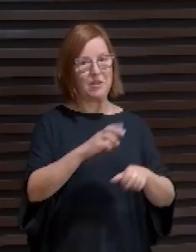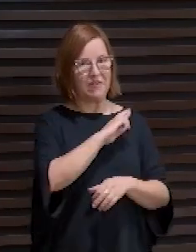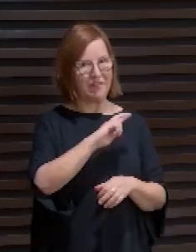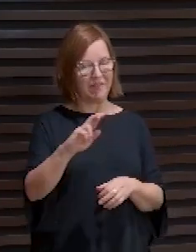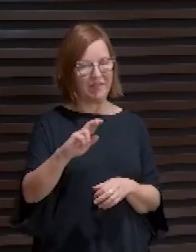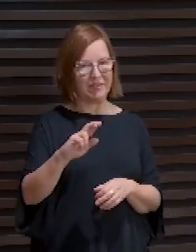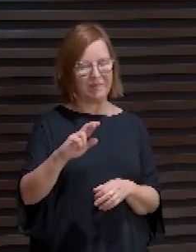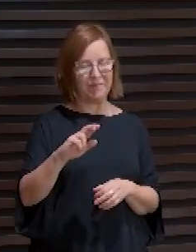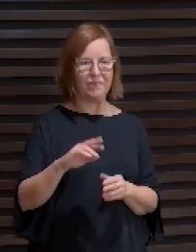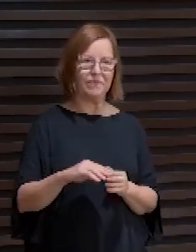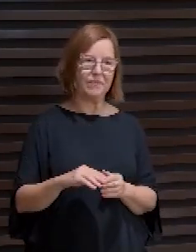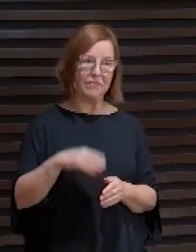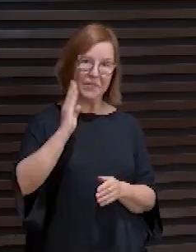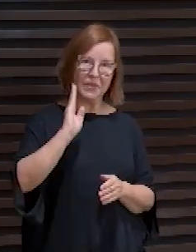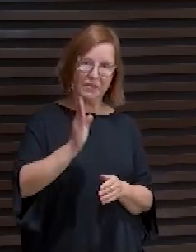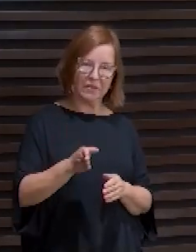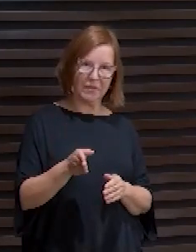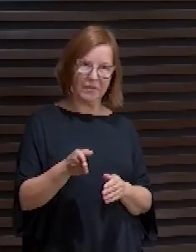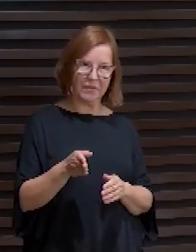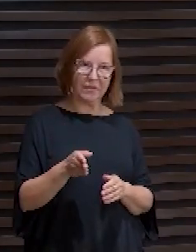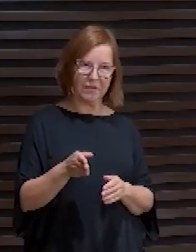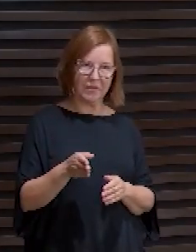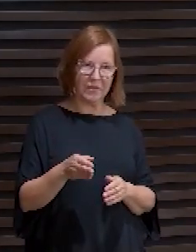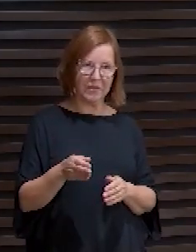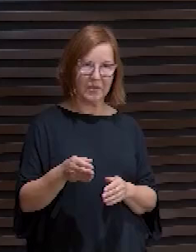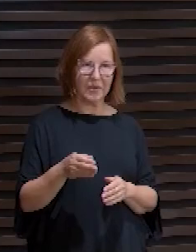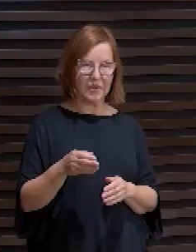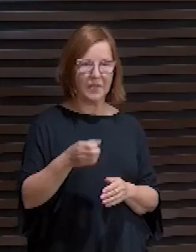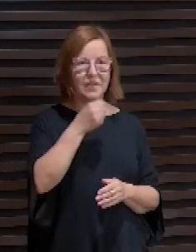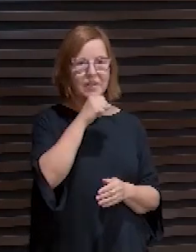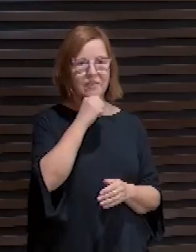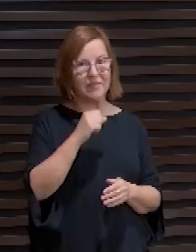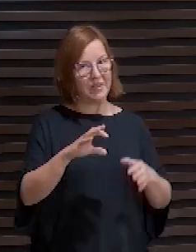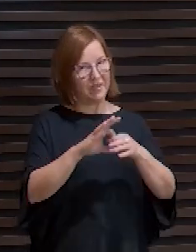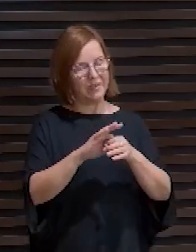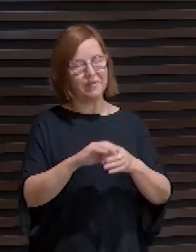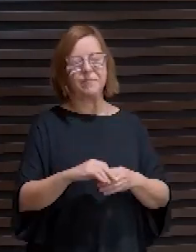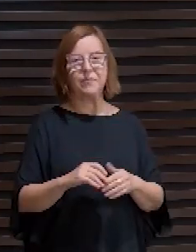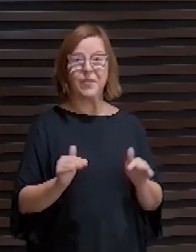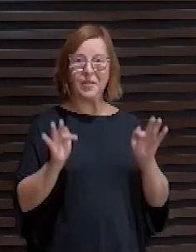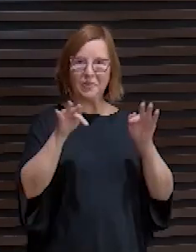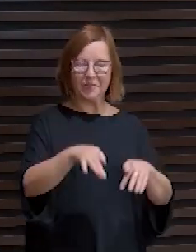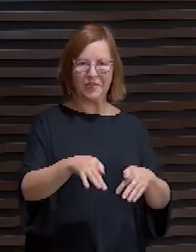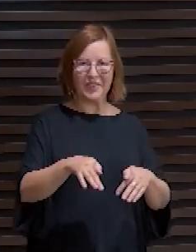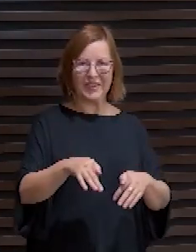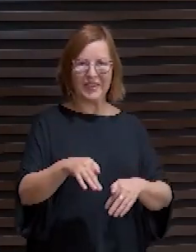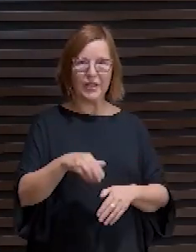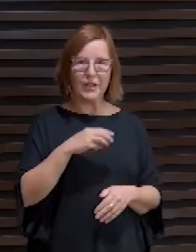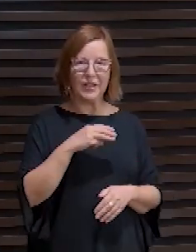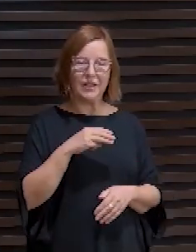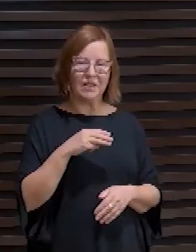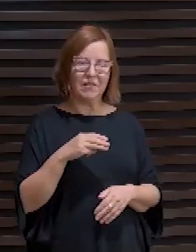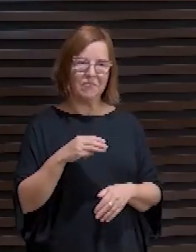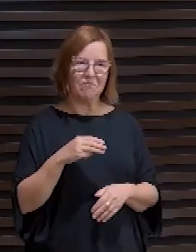ao sistema da antiga aliança. E, por fim, os ministros de Cristo, e ele vai